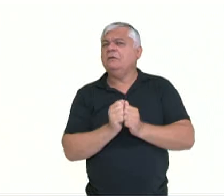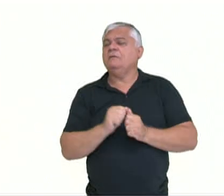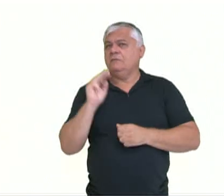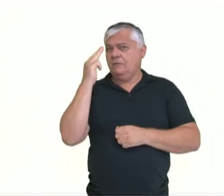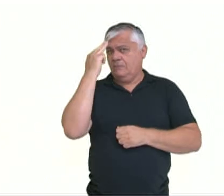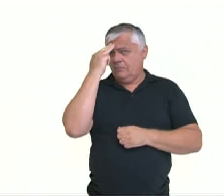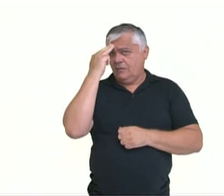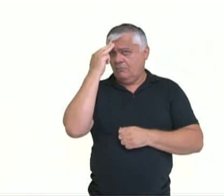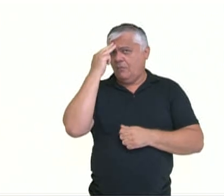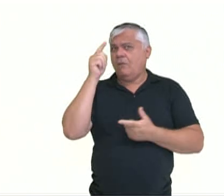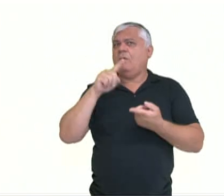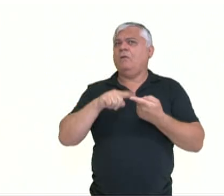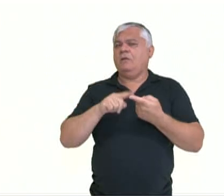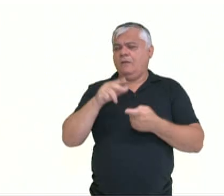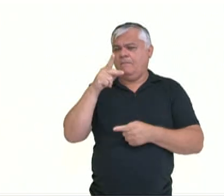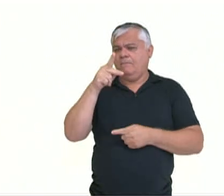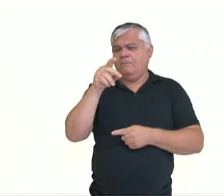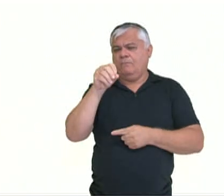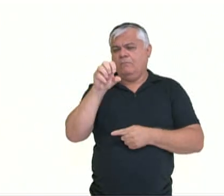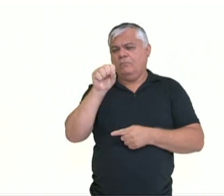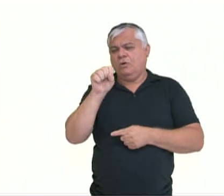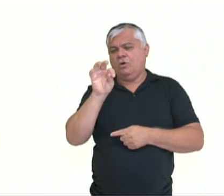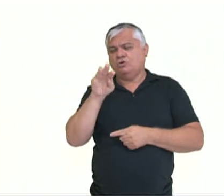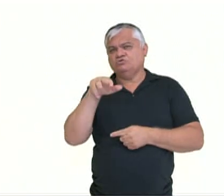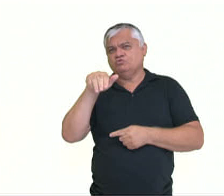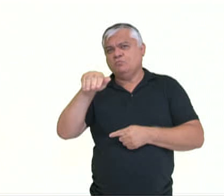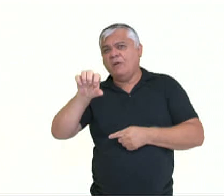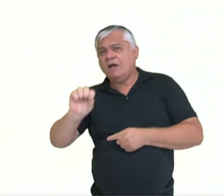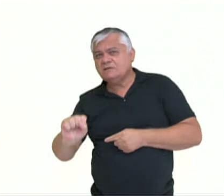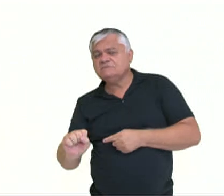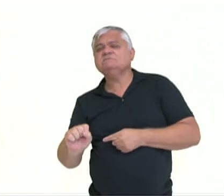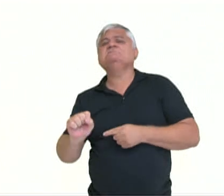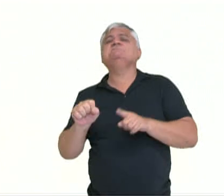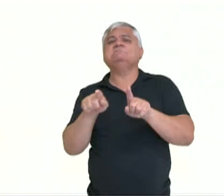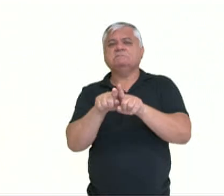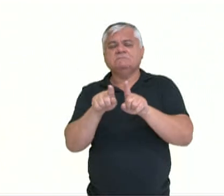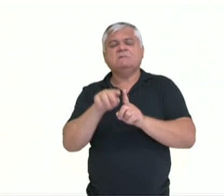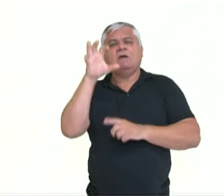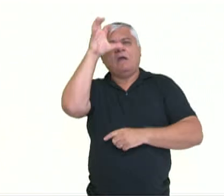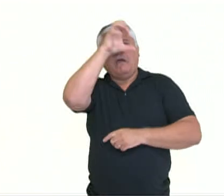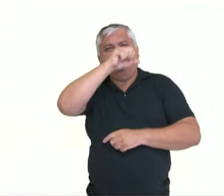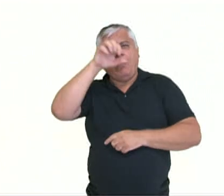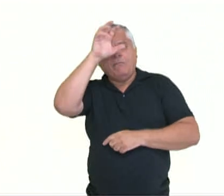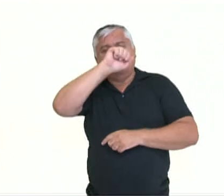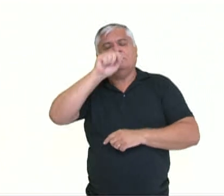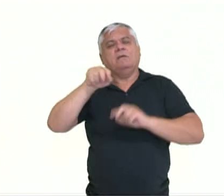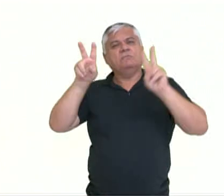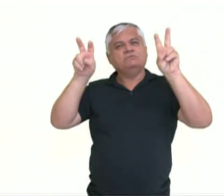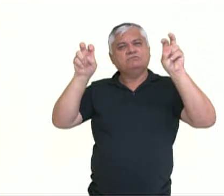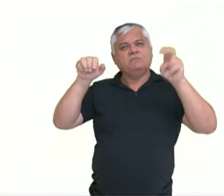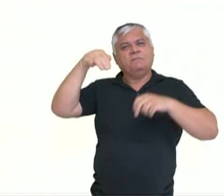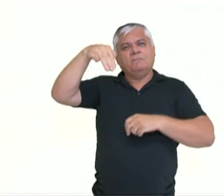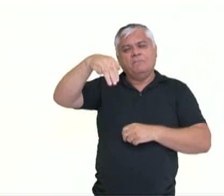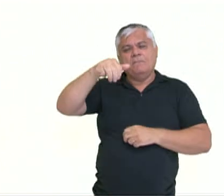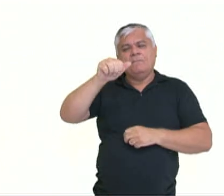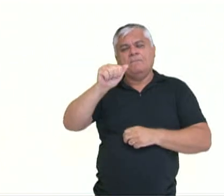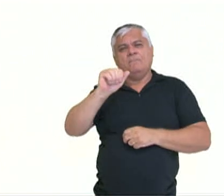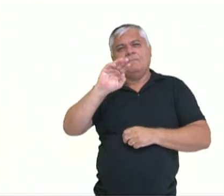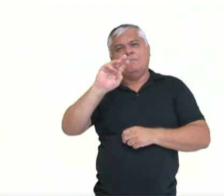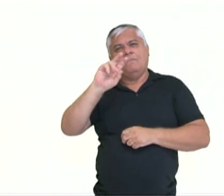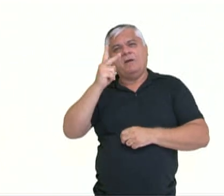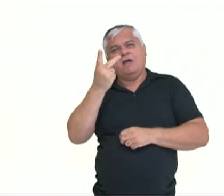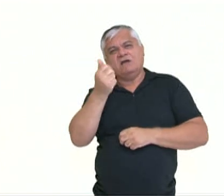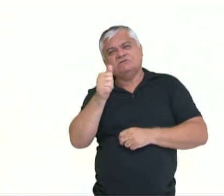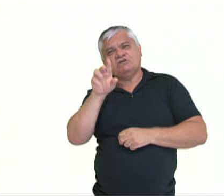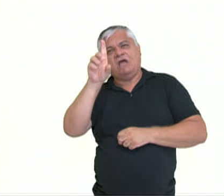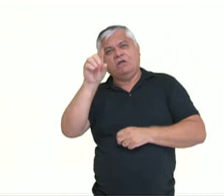Póstumas, de Brás Cubas. Aprendemos um pouco mais sobre Machado de Assis, né? Um clássico da